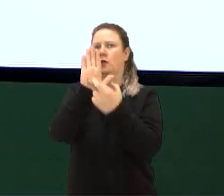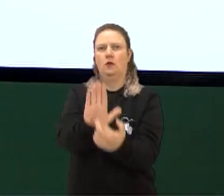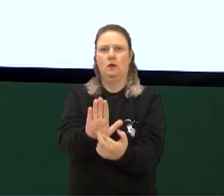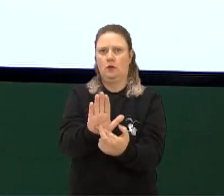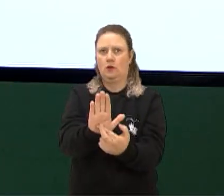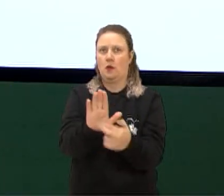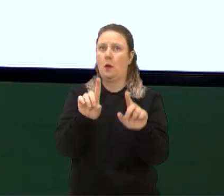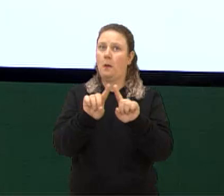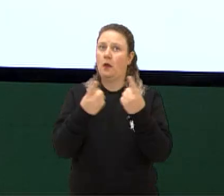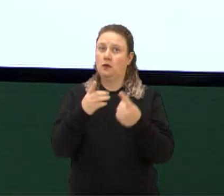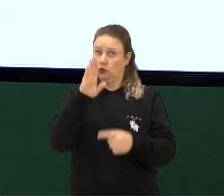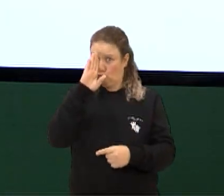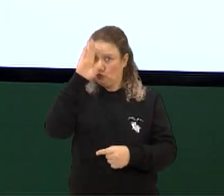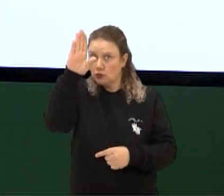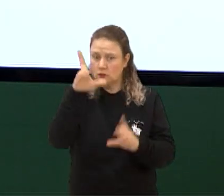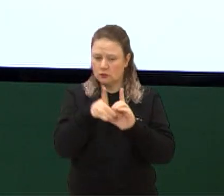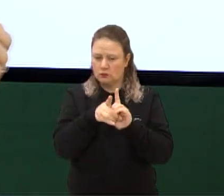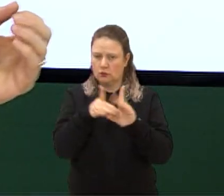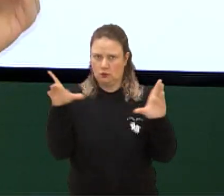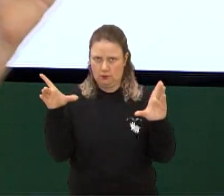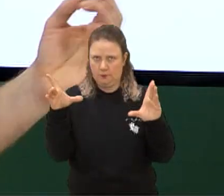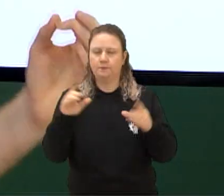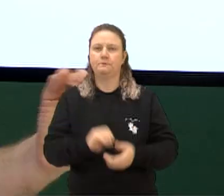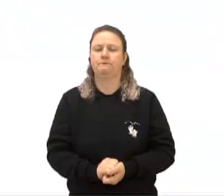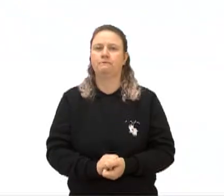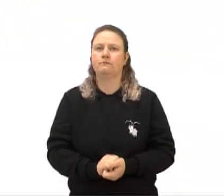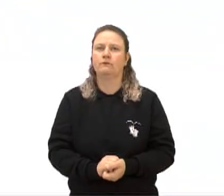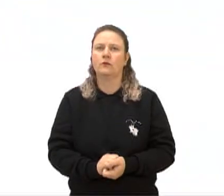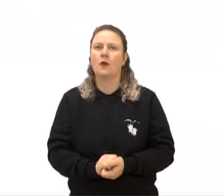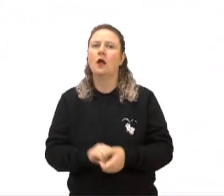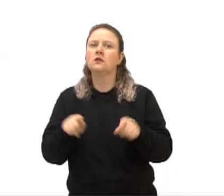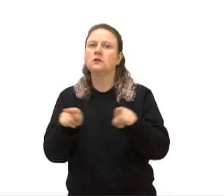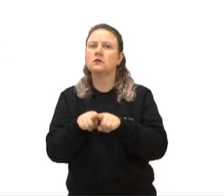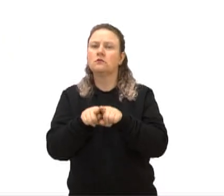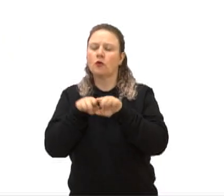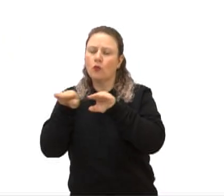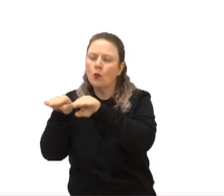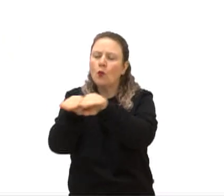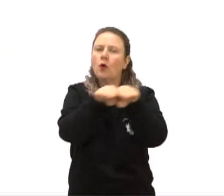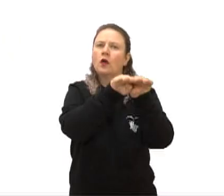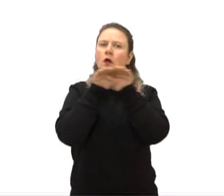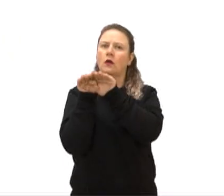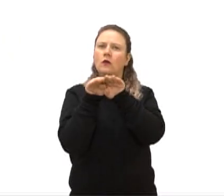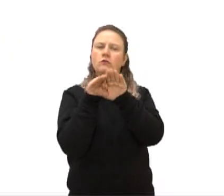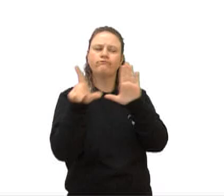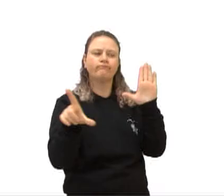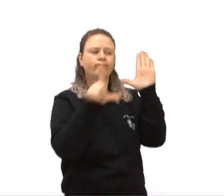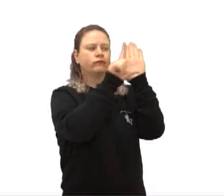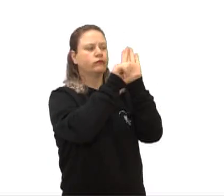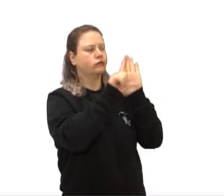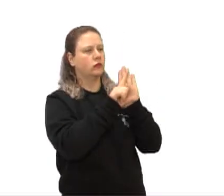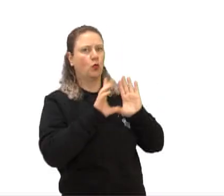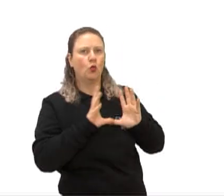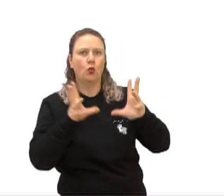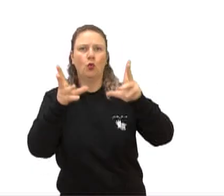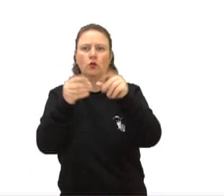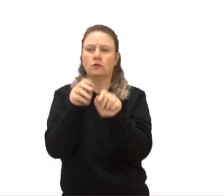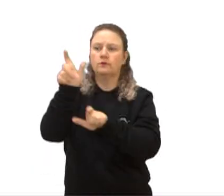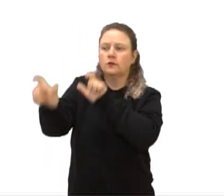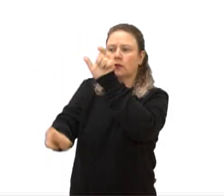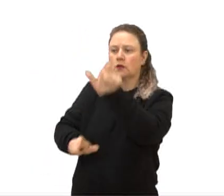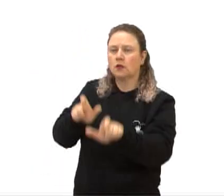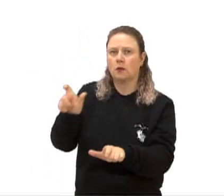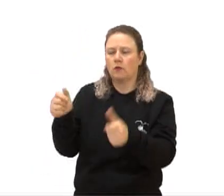democracia direta. Tá? Igualdade perante a lei, todo cidadão era igual perante a lei.